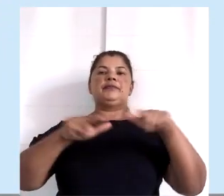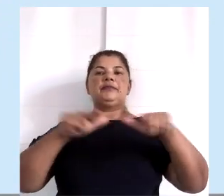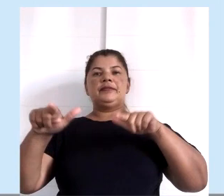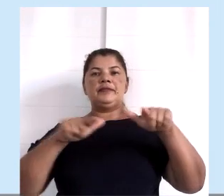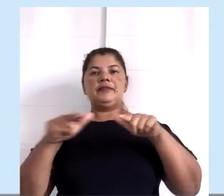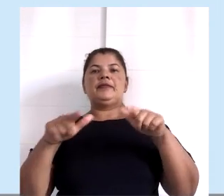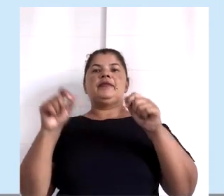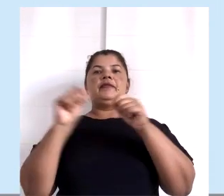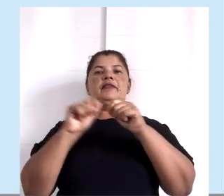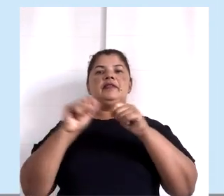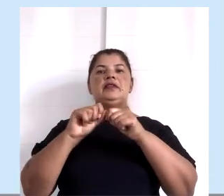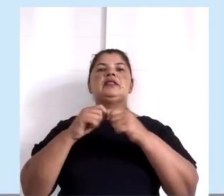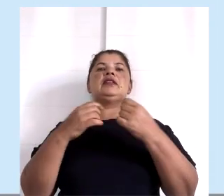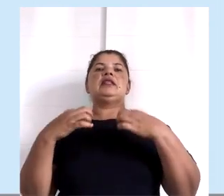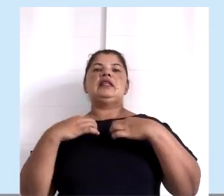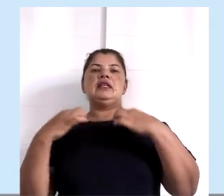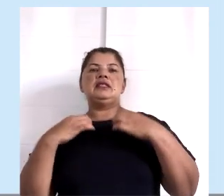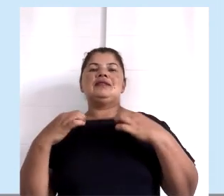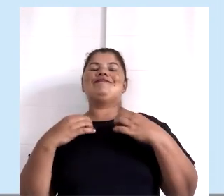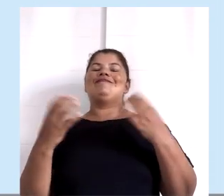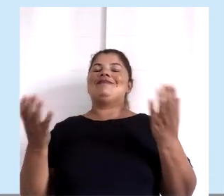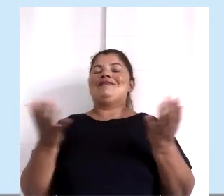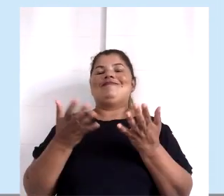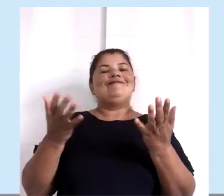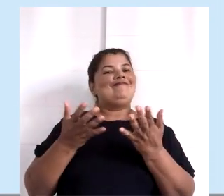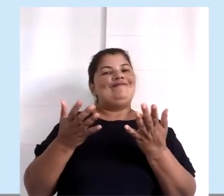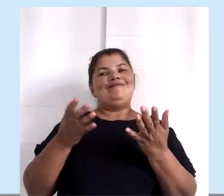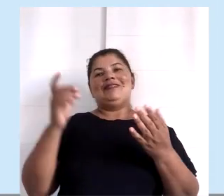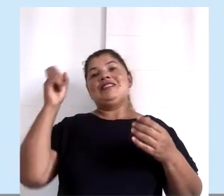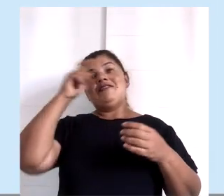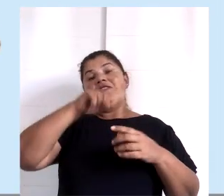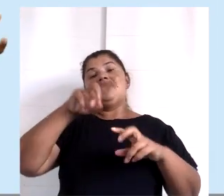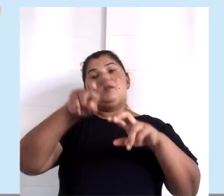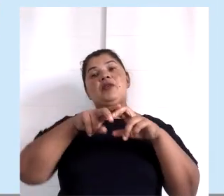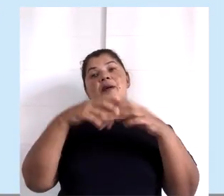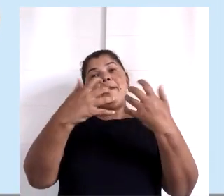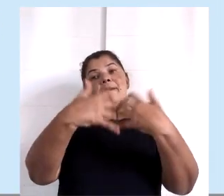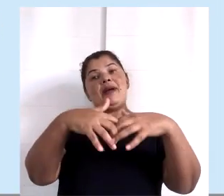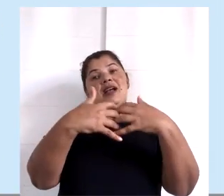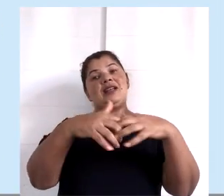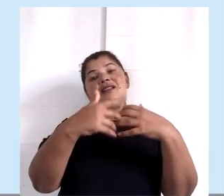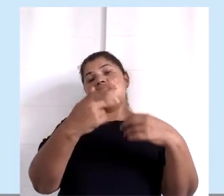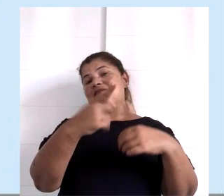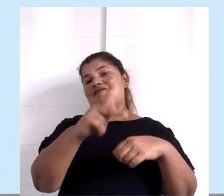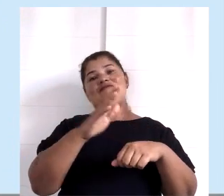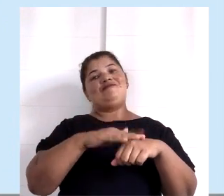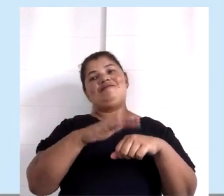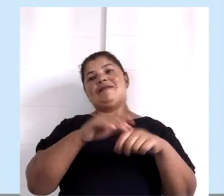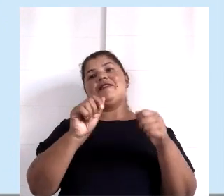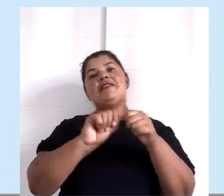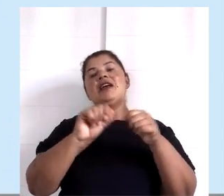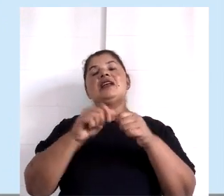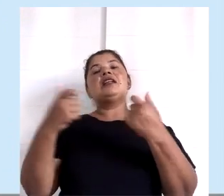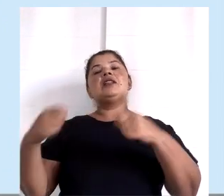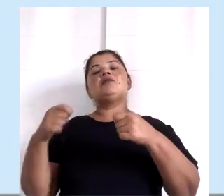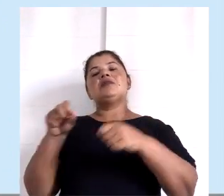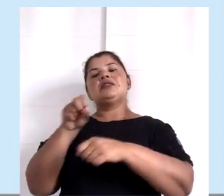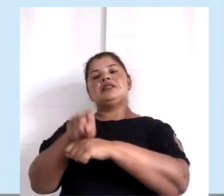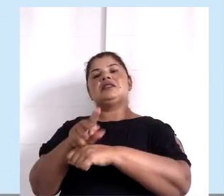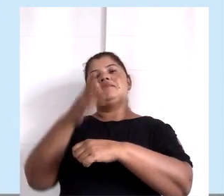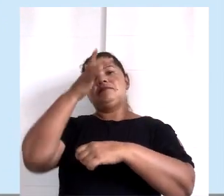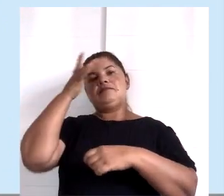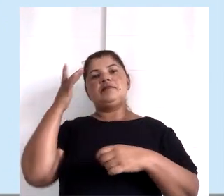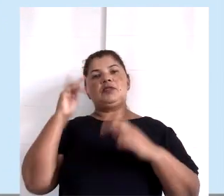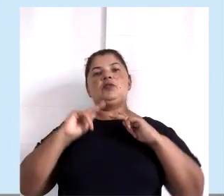que produzia tecidos, agora vai ficar mais difícil, porque existem muitas máquinas agora que produzem tecidos e que não precisam tanto do